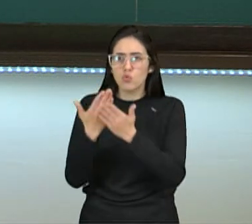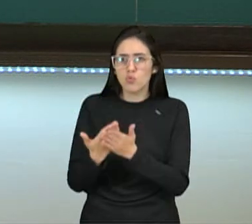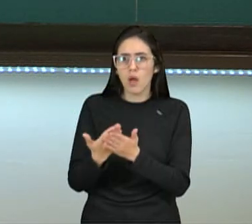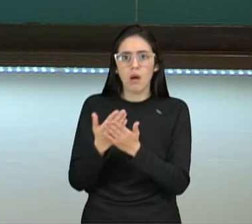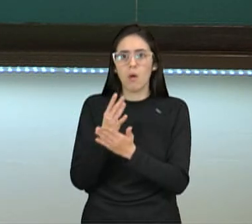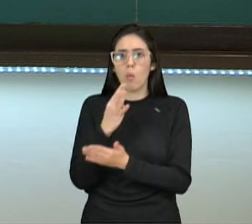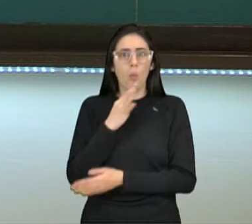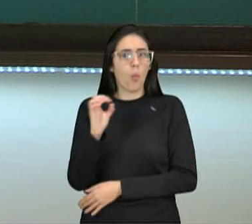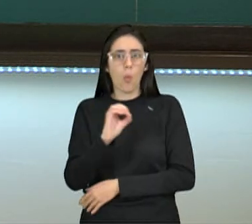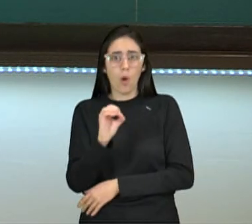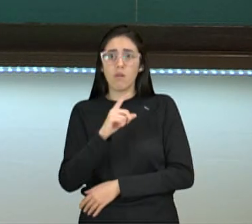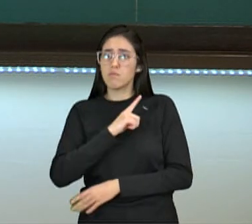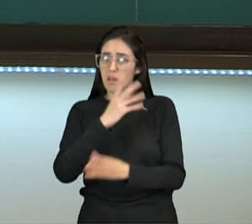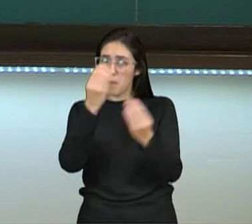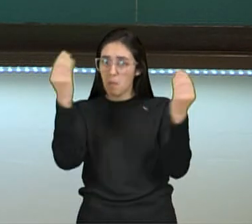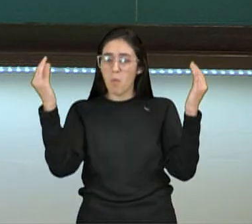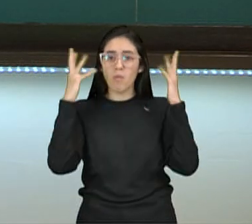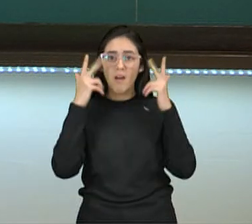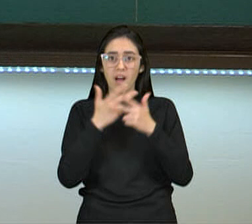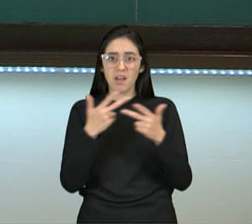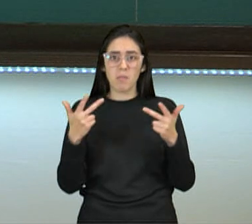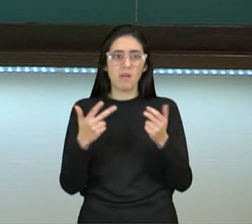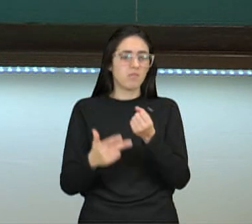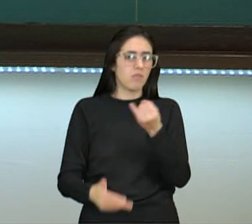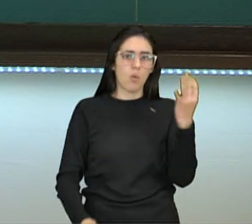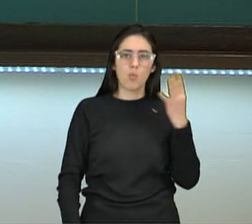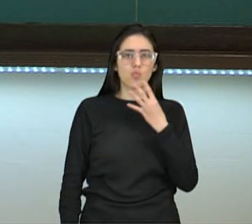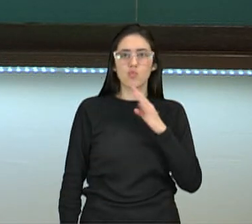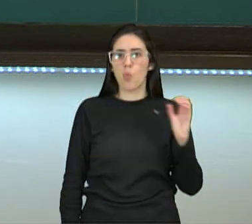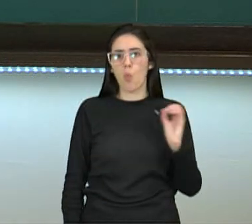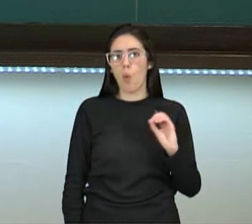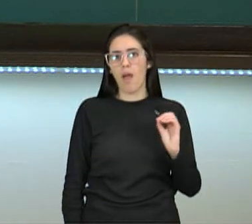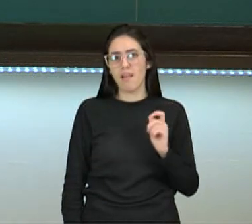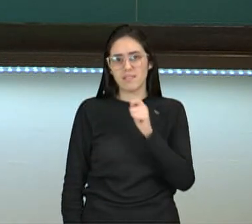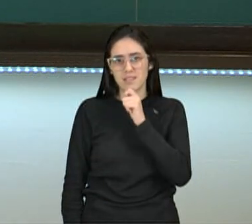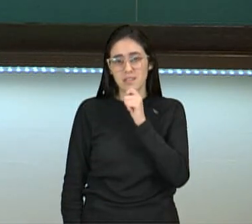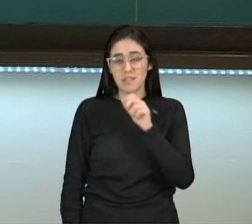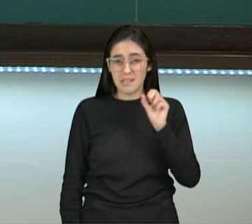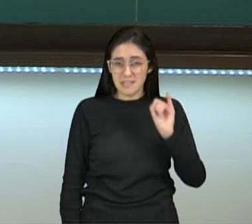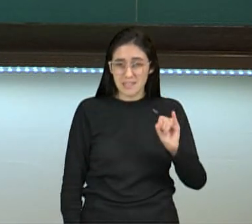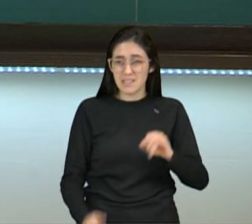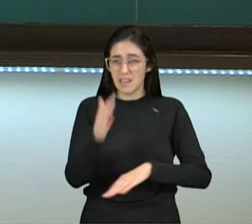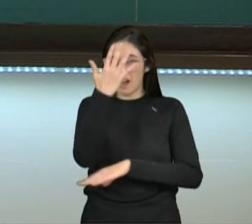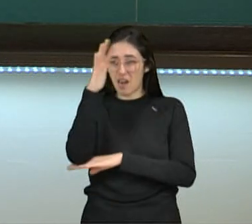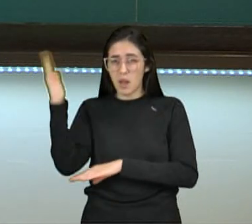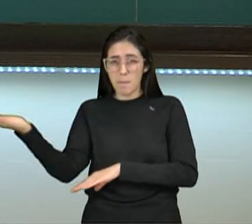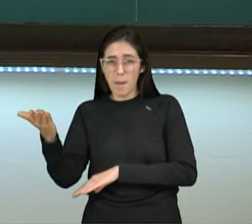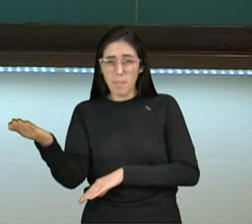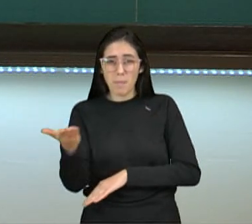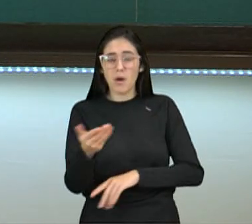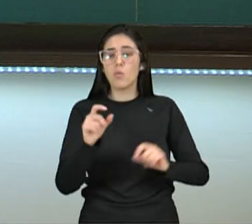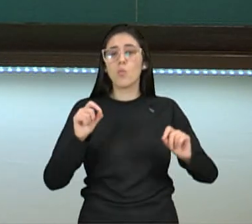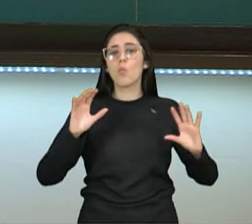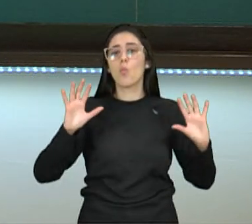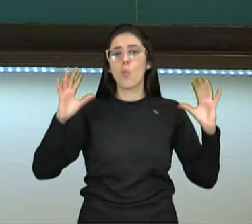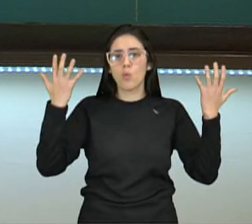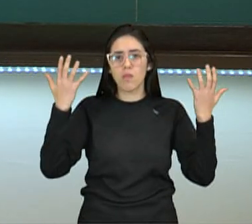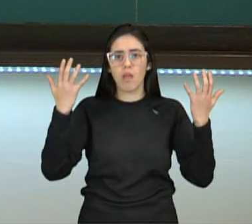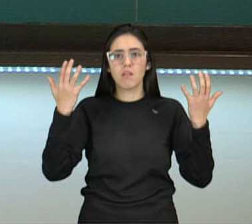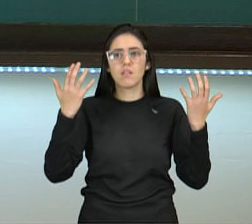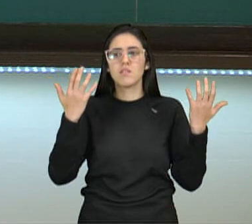nem conhecidas pelos cientistas. Então, se a gente retira essa vegetação, a gente acaba impedindo